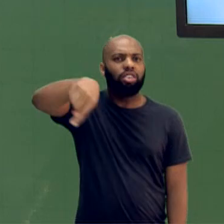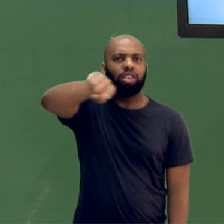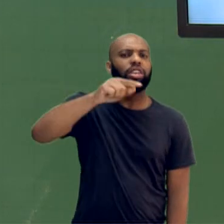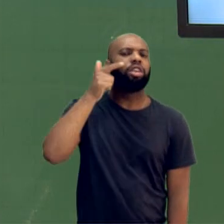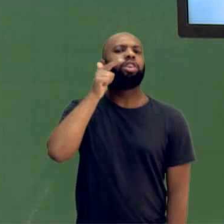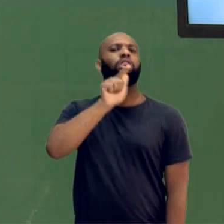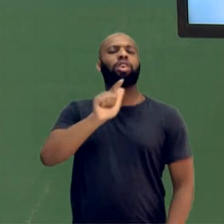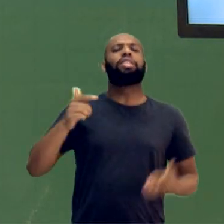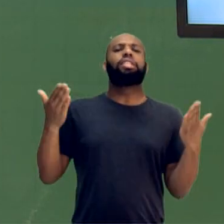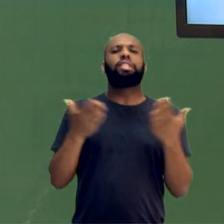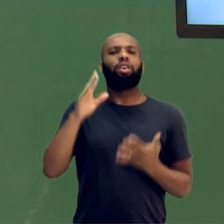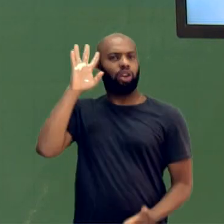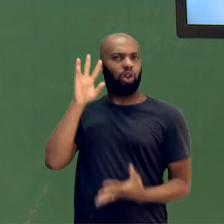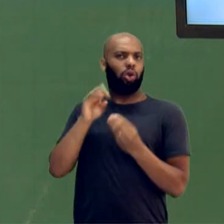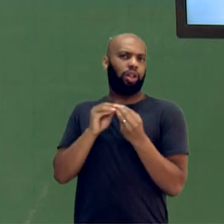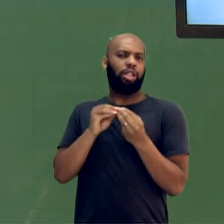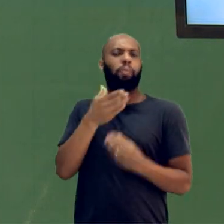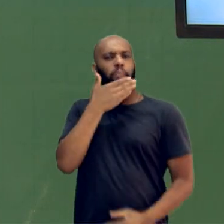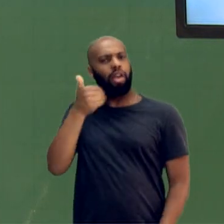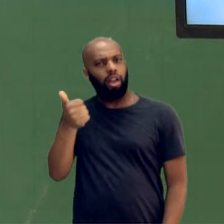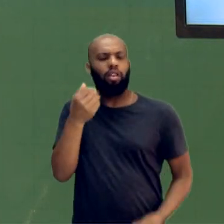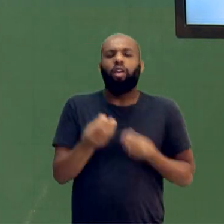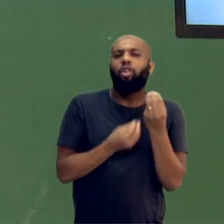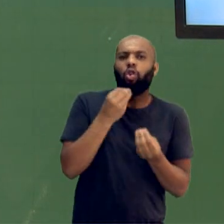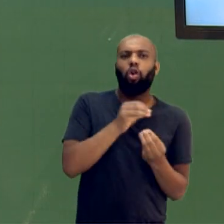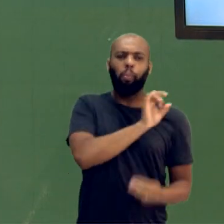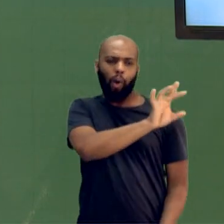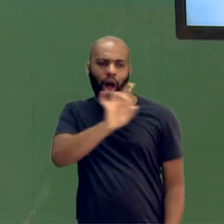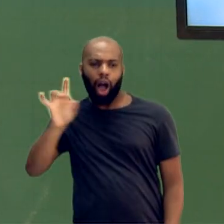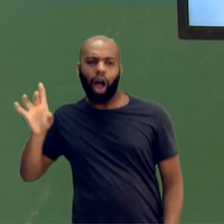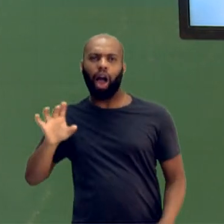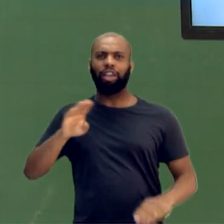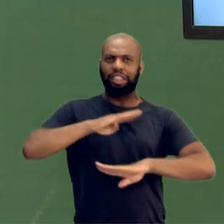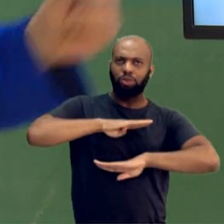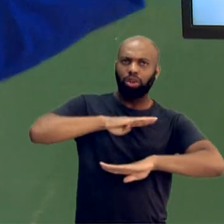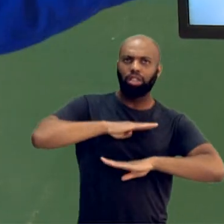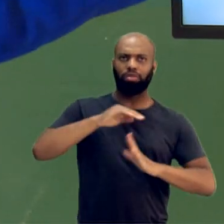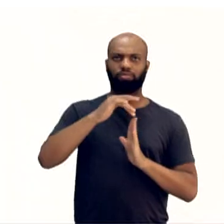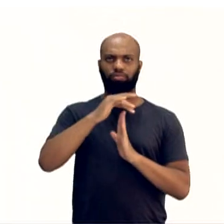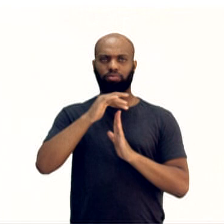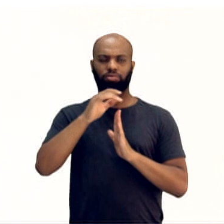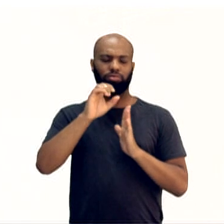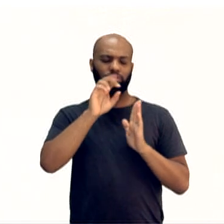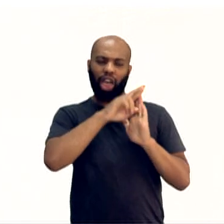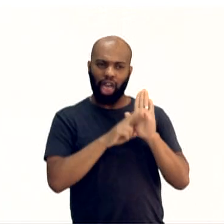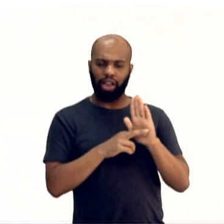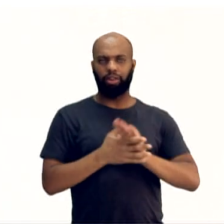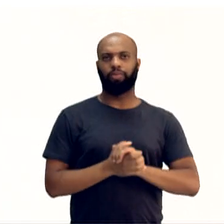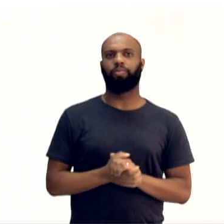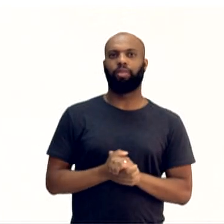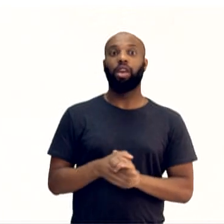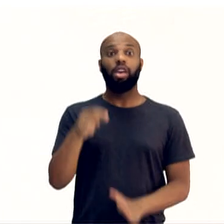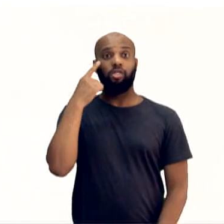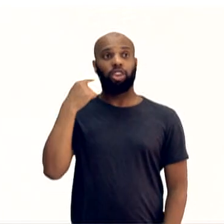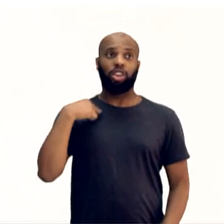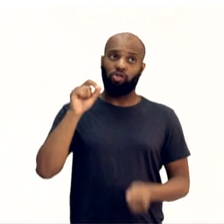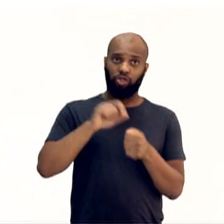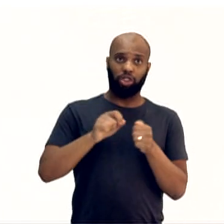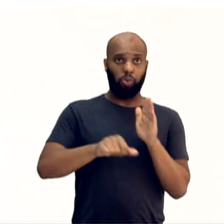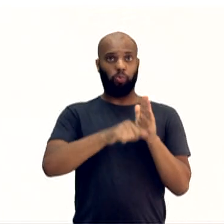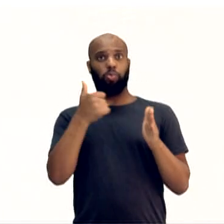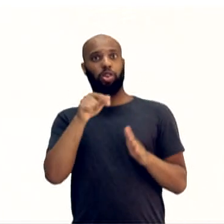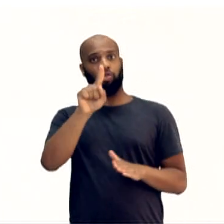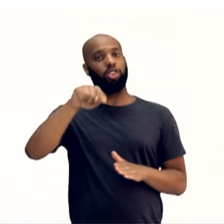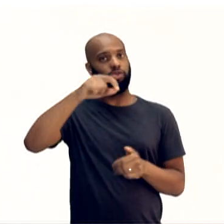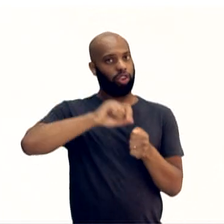vocês possam entender melhor cada uma das situações. Veja, eu farei o primeiro exemplo,